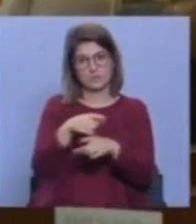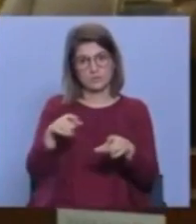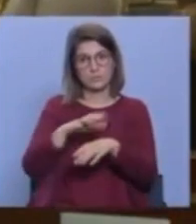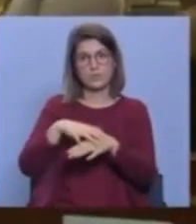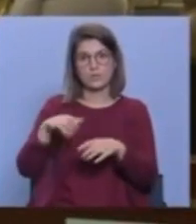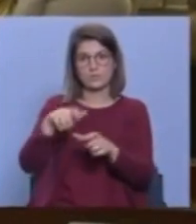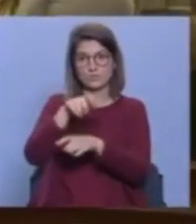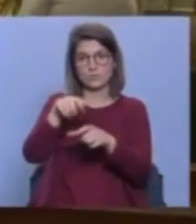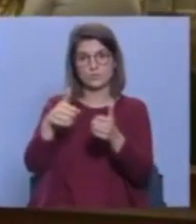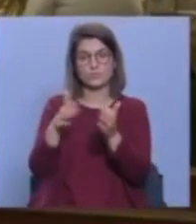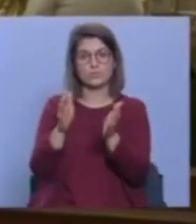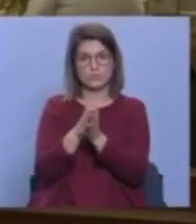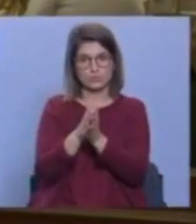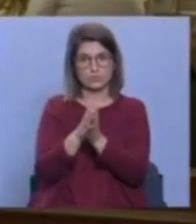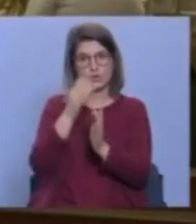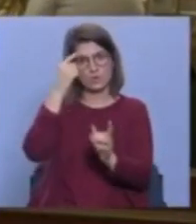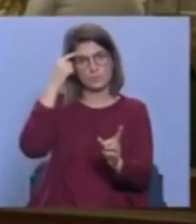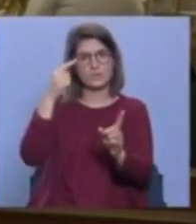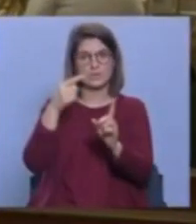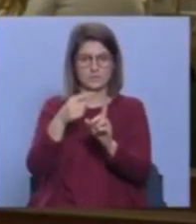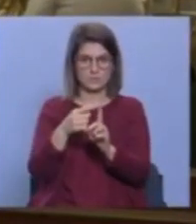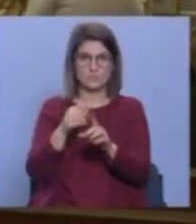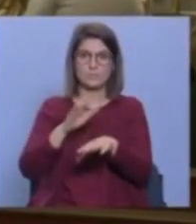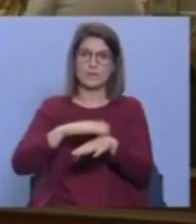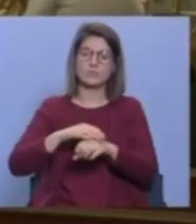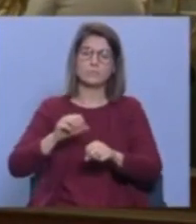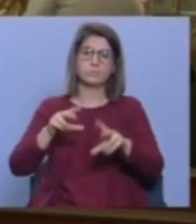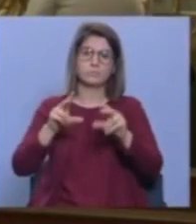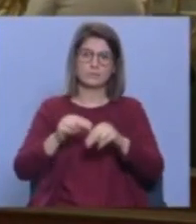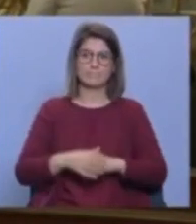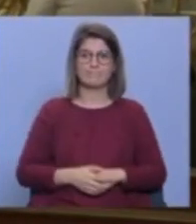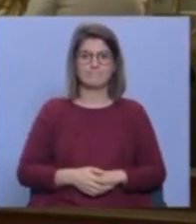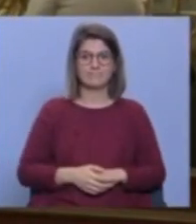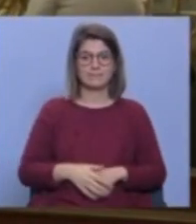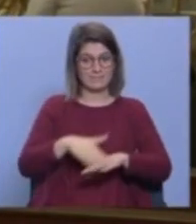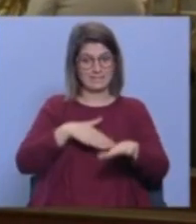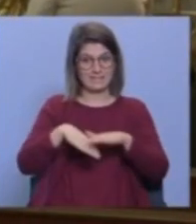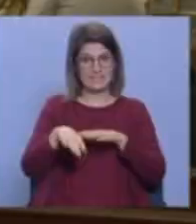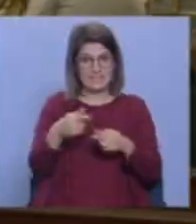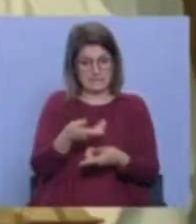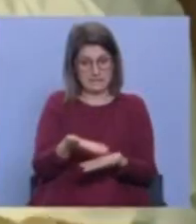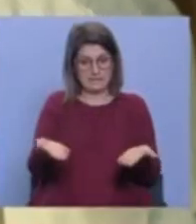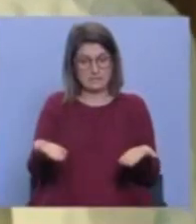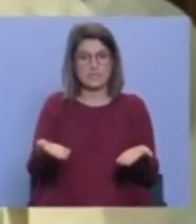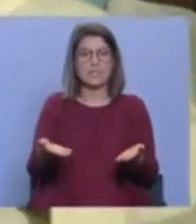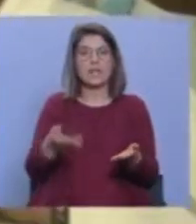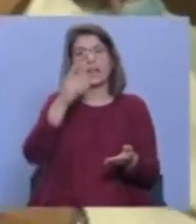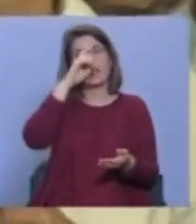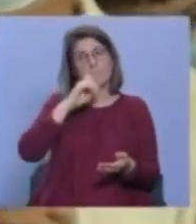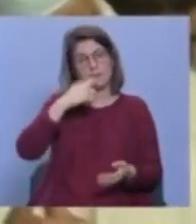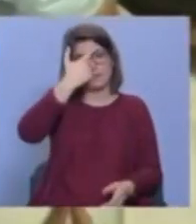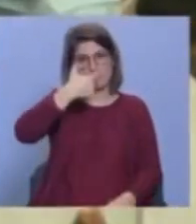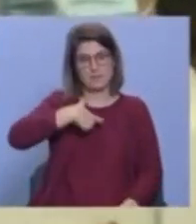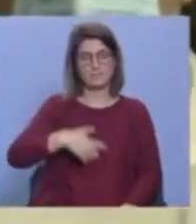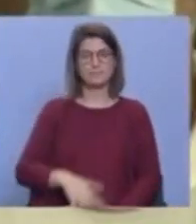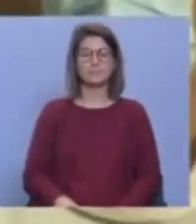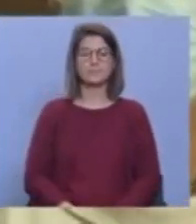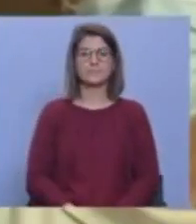e por todos para remissão dos pecados. Fazei isto em memória de mim.